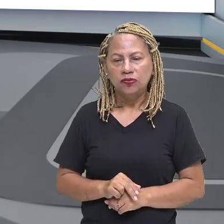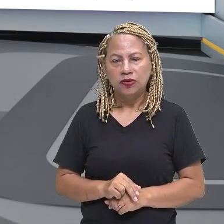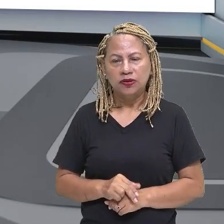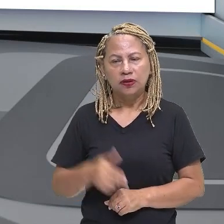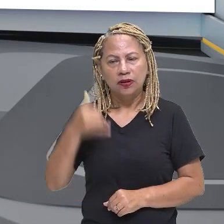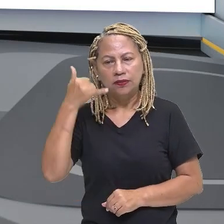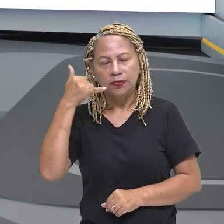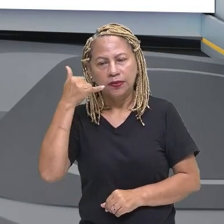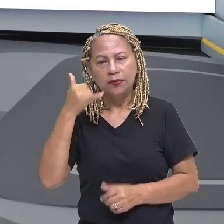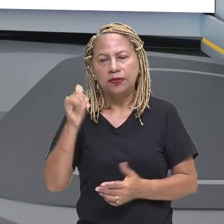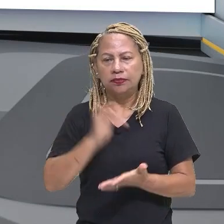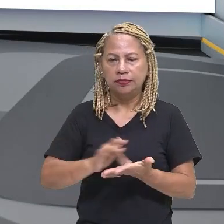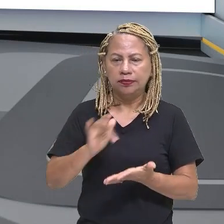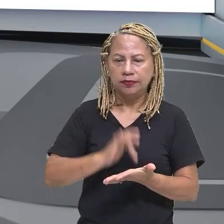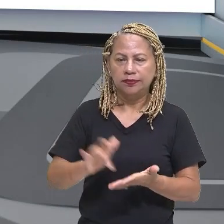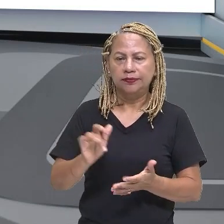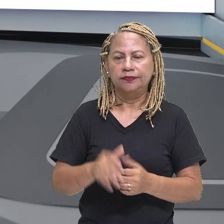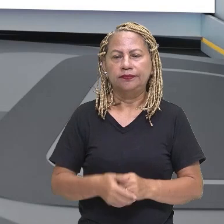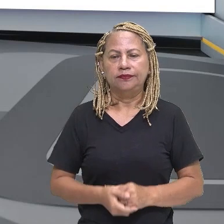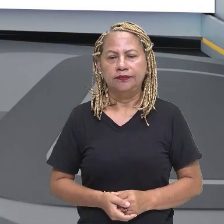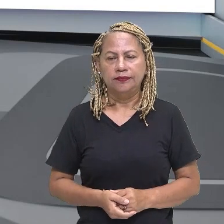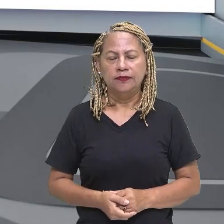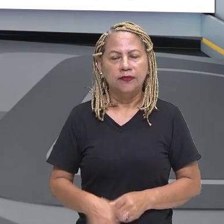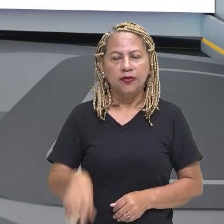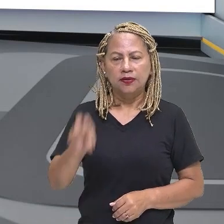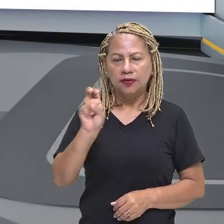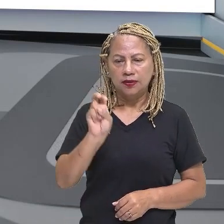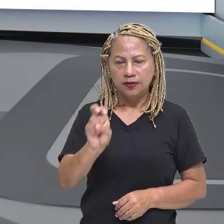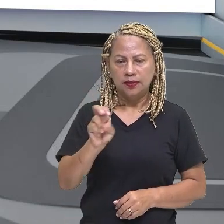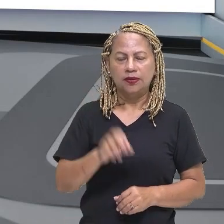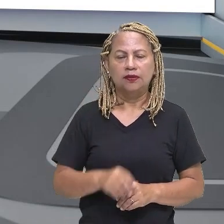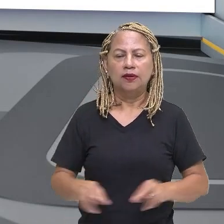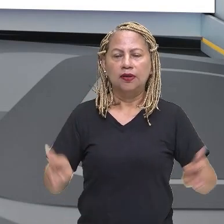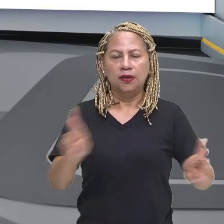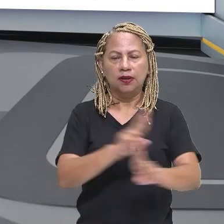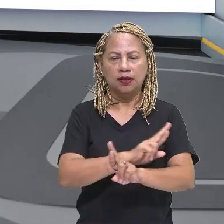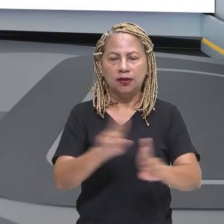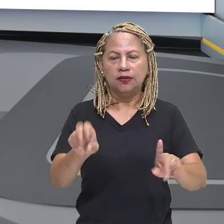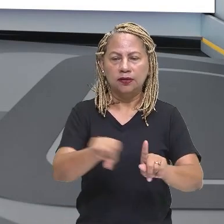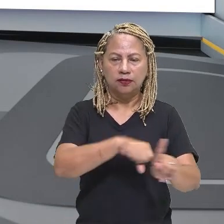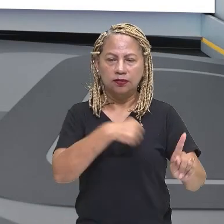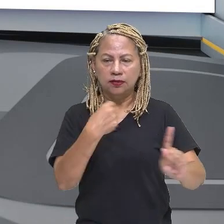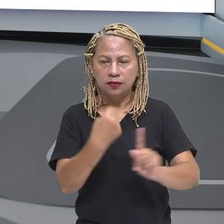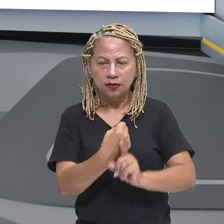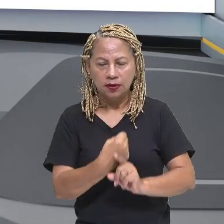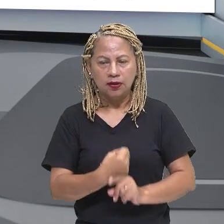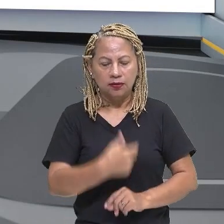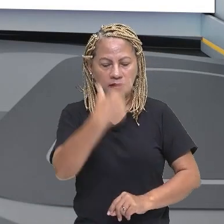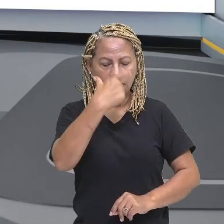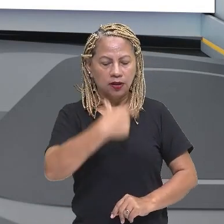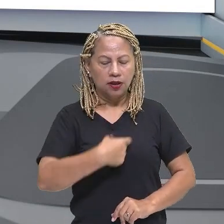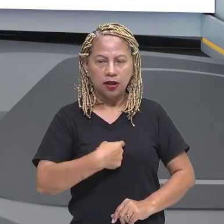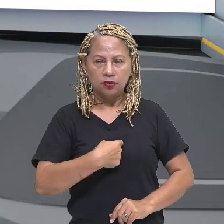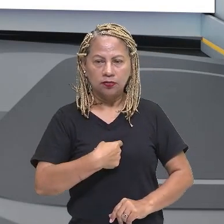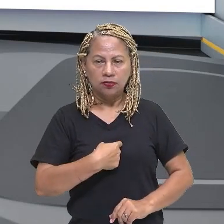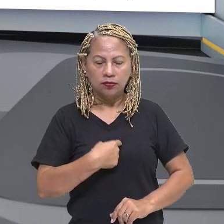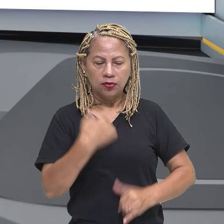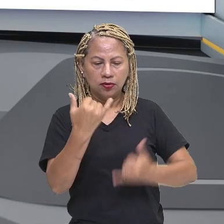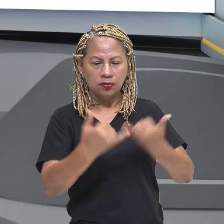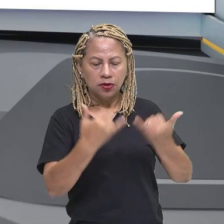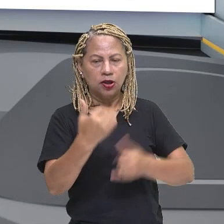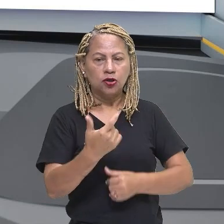5, plano social. É a relação estabelecida entre o eu e o jogo, ou o eu e